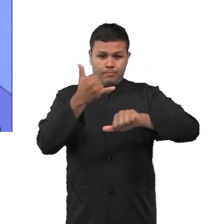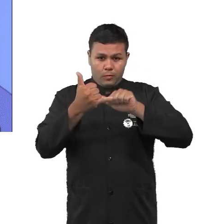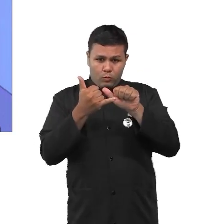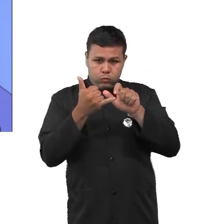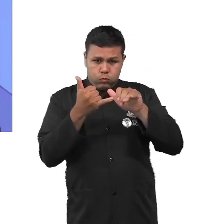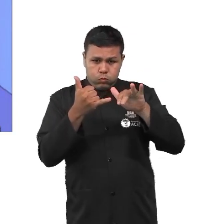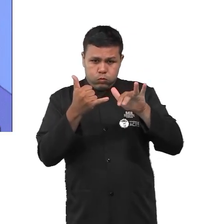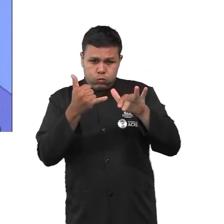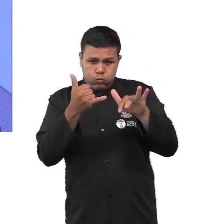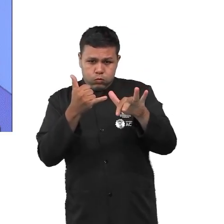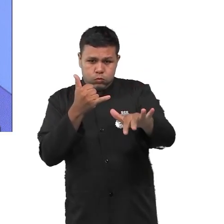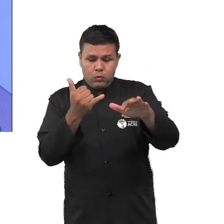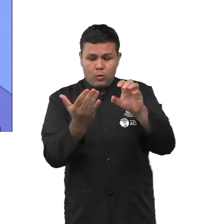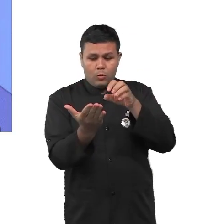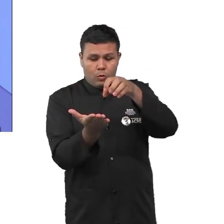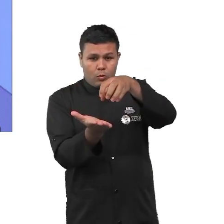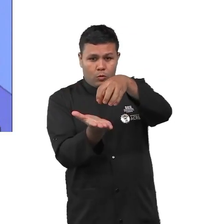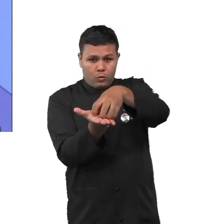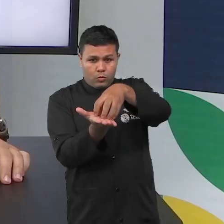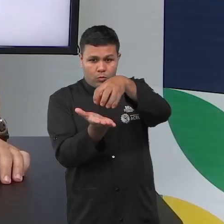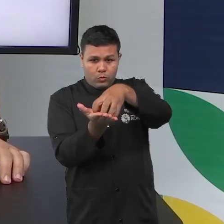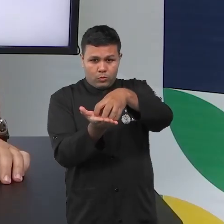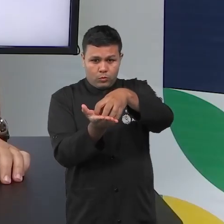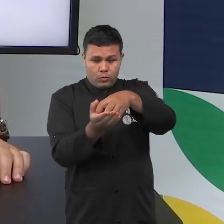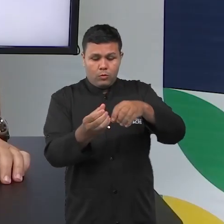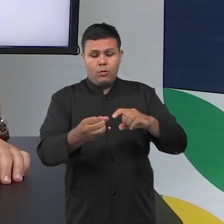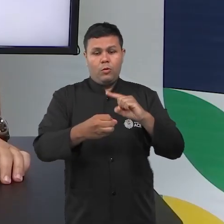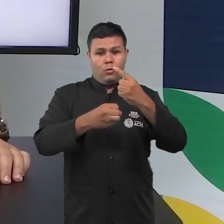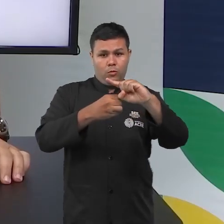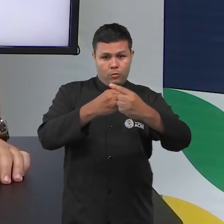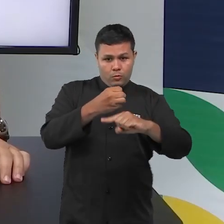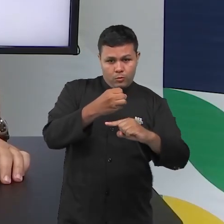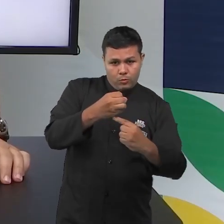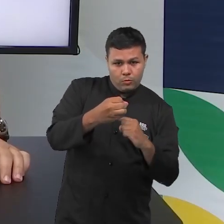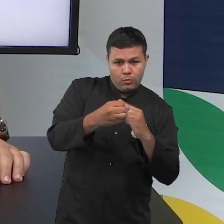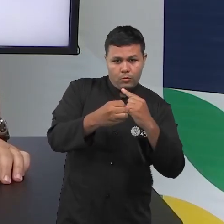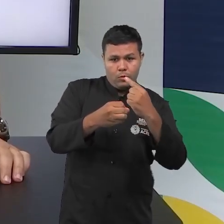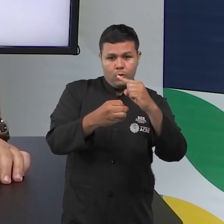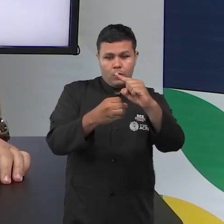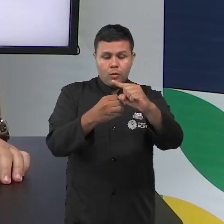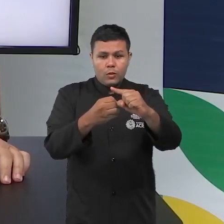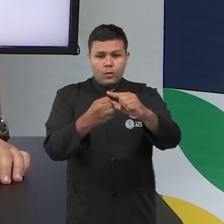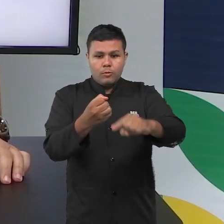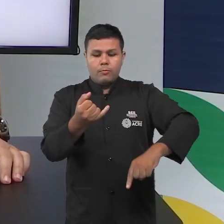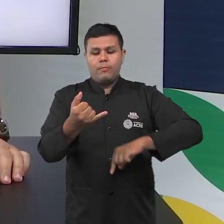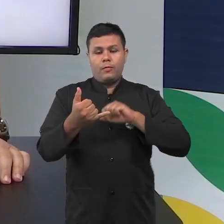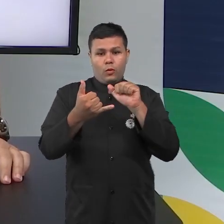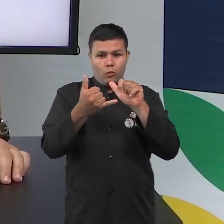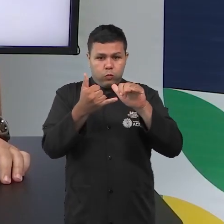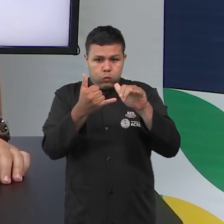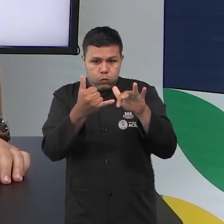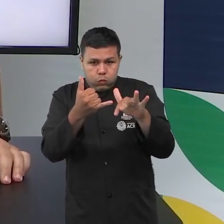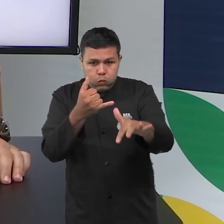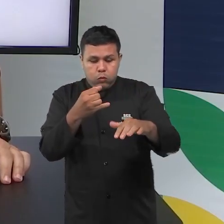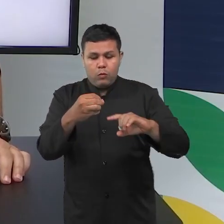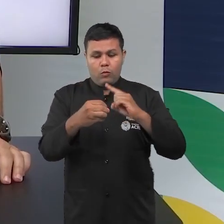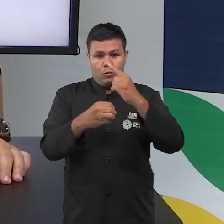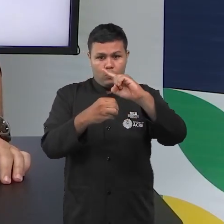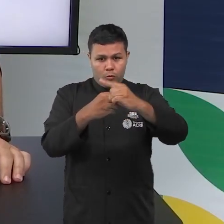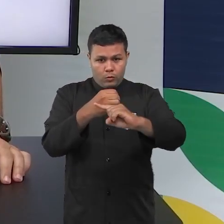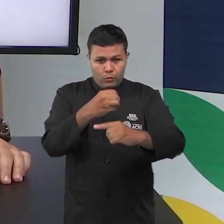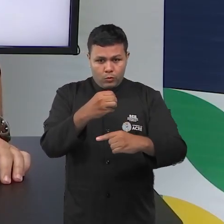por atrair núcleos estáveis de átomos e fazer com que esses átomos eles sejam radioativos. Então, um átomo radioativo ele é um